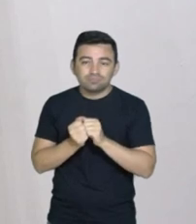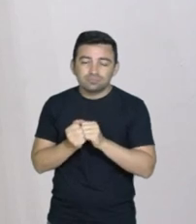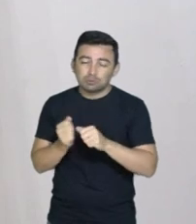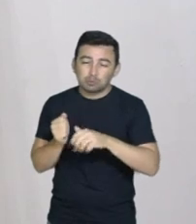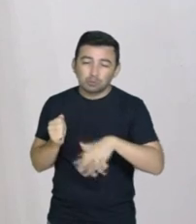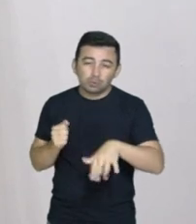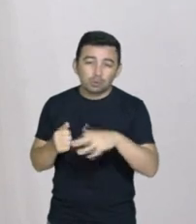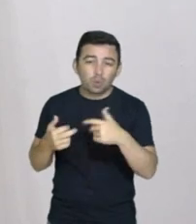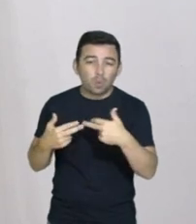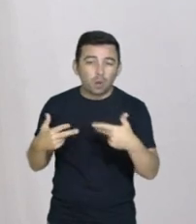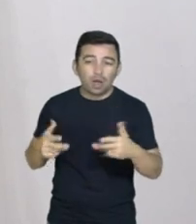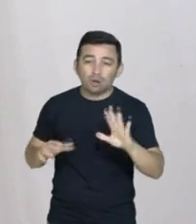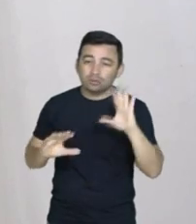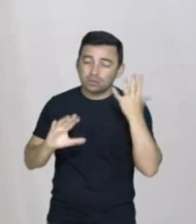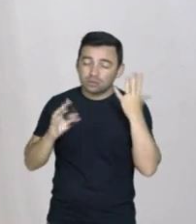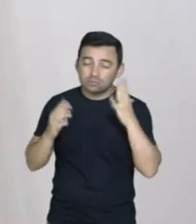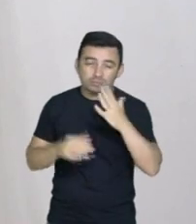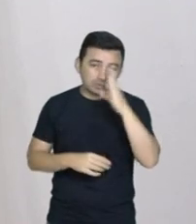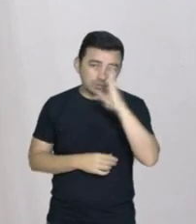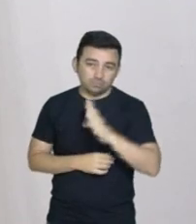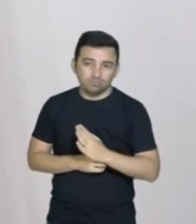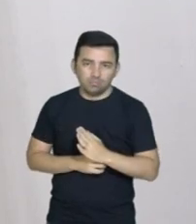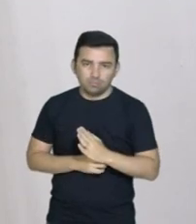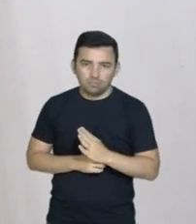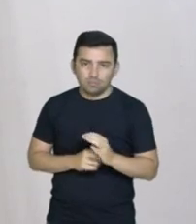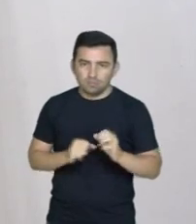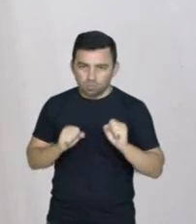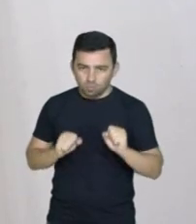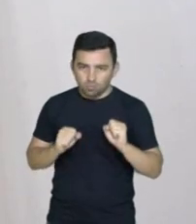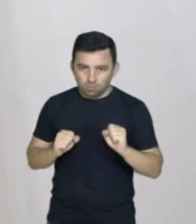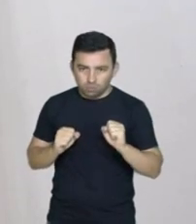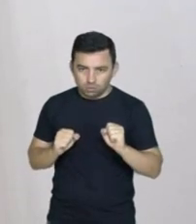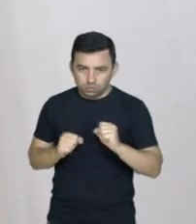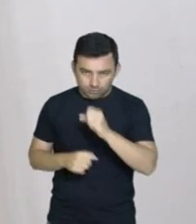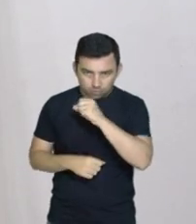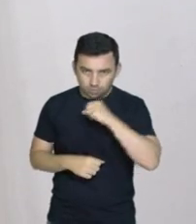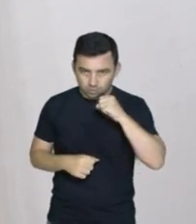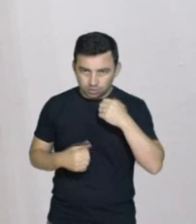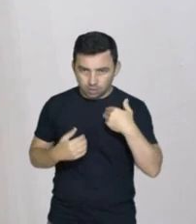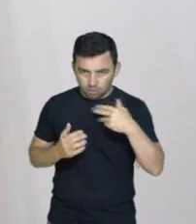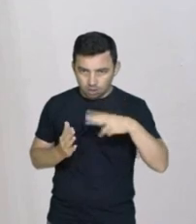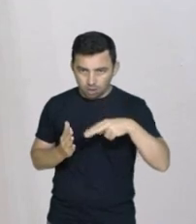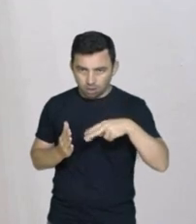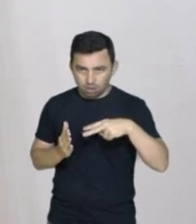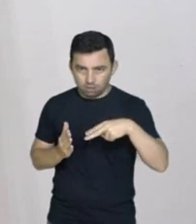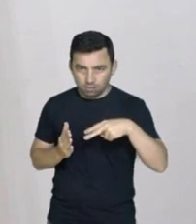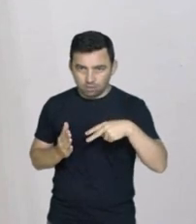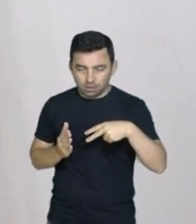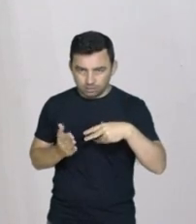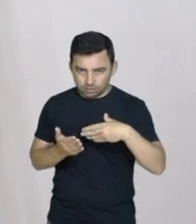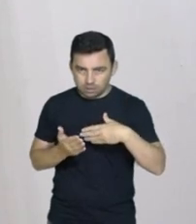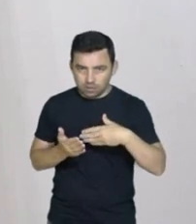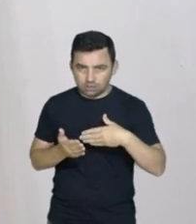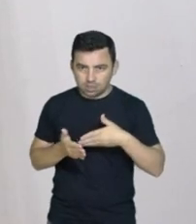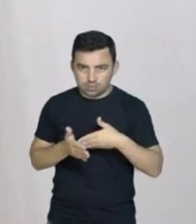coisa no Brasil se o senhor me permite Deputado não sou eu gostaria de legas sanções